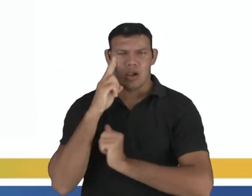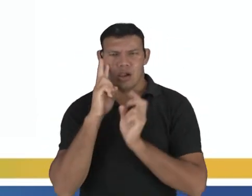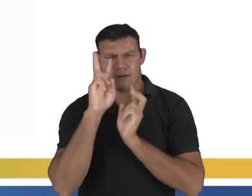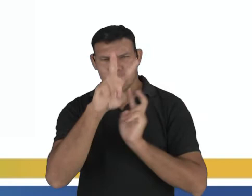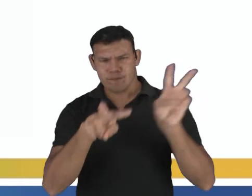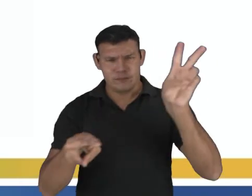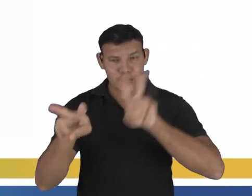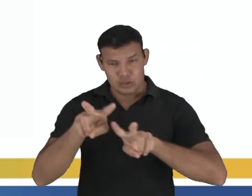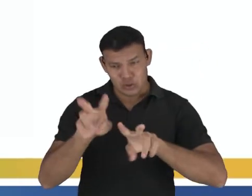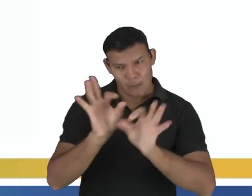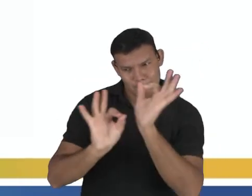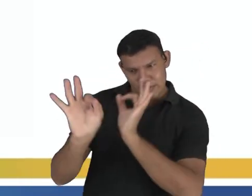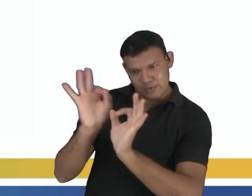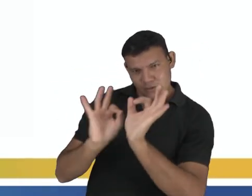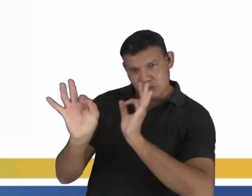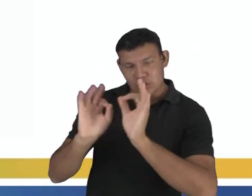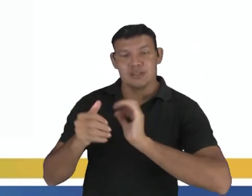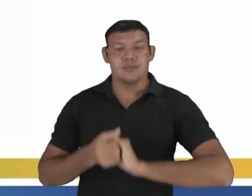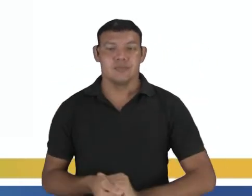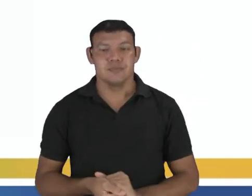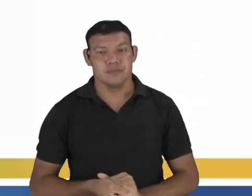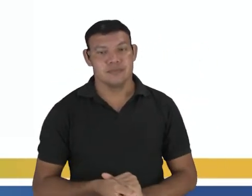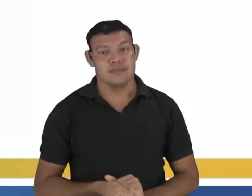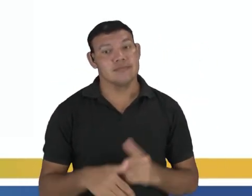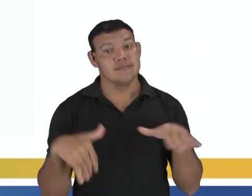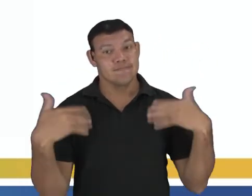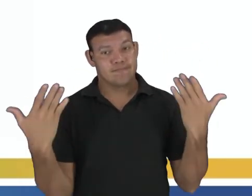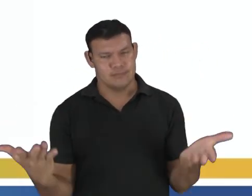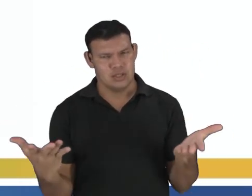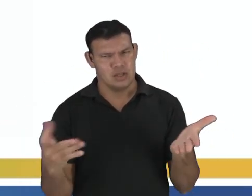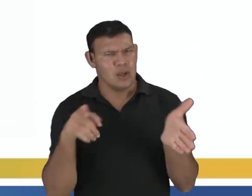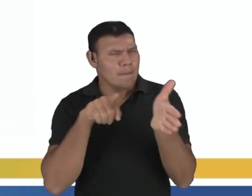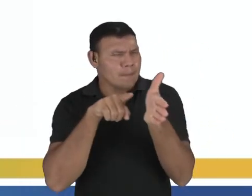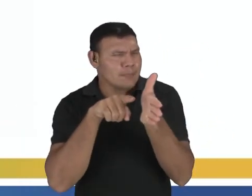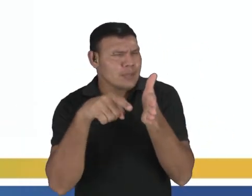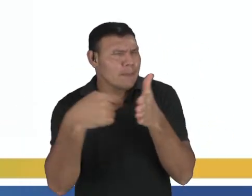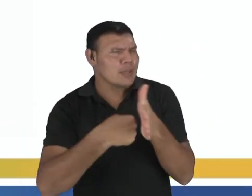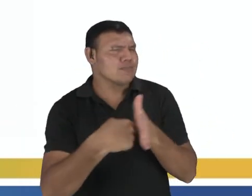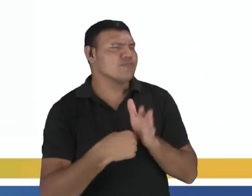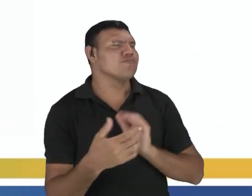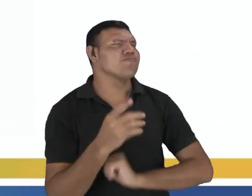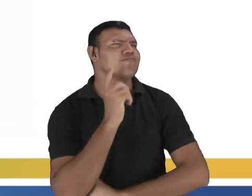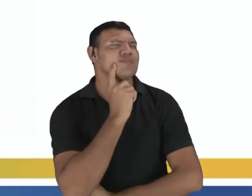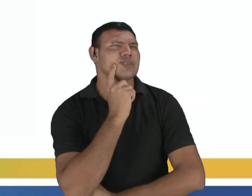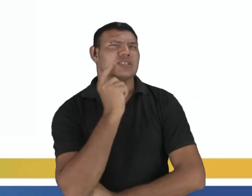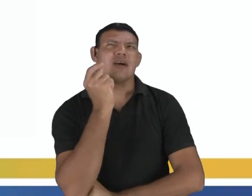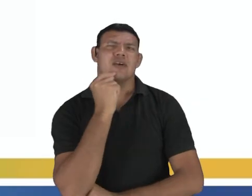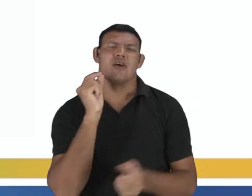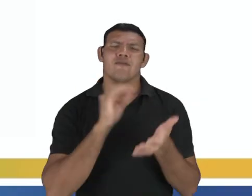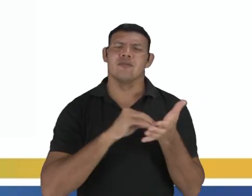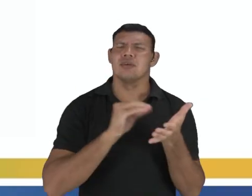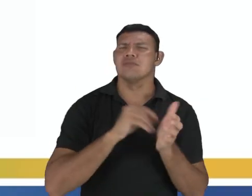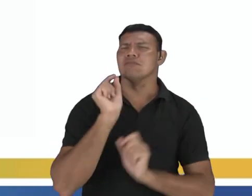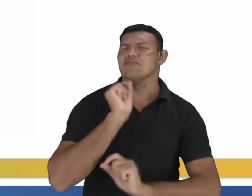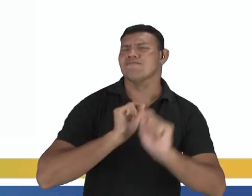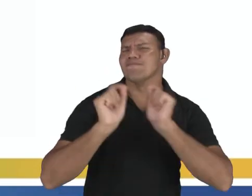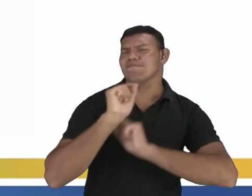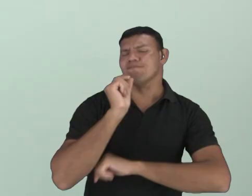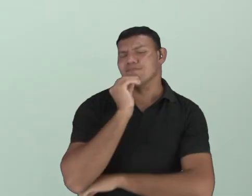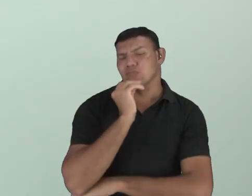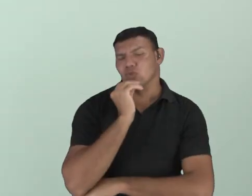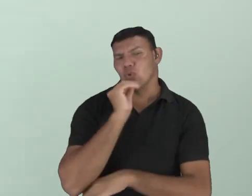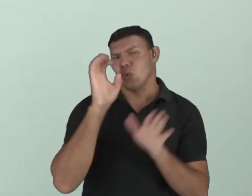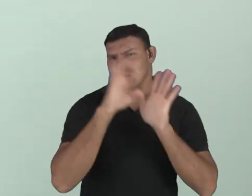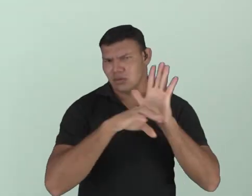e organizado, e baseado nisso você se perguntar, será que não está faltando alguma coisa? Será que o conteúdo realmente está todo